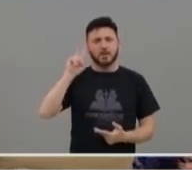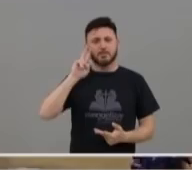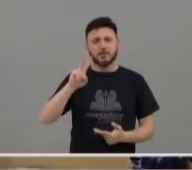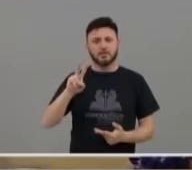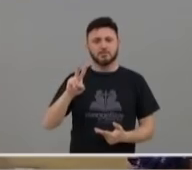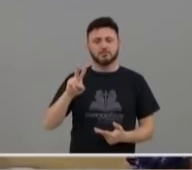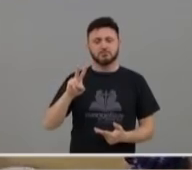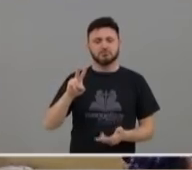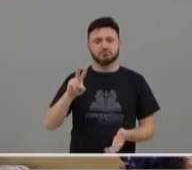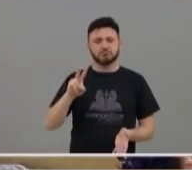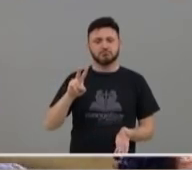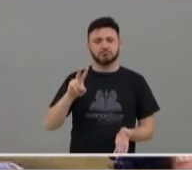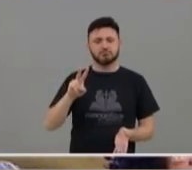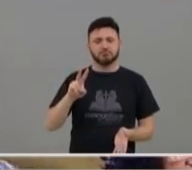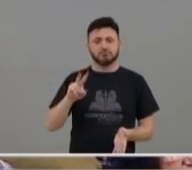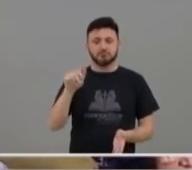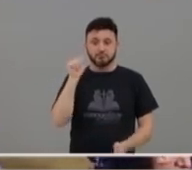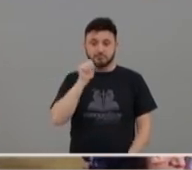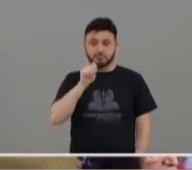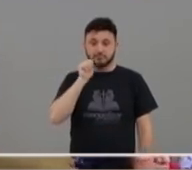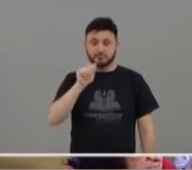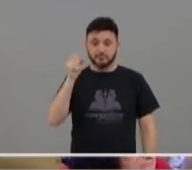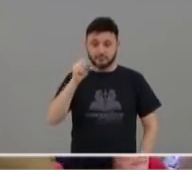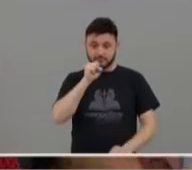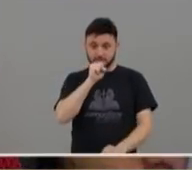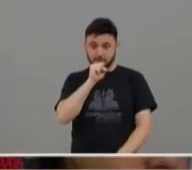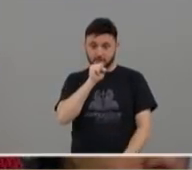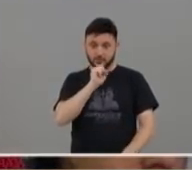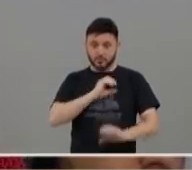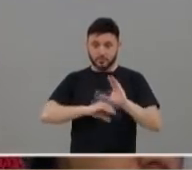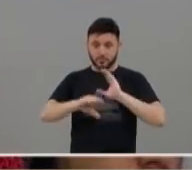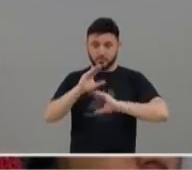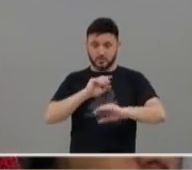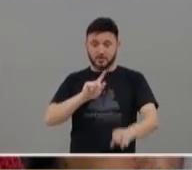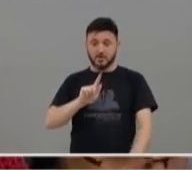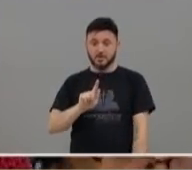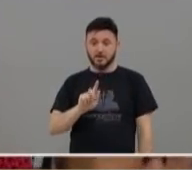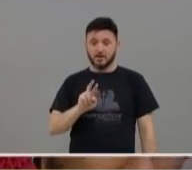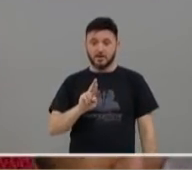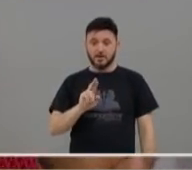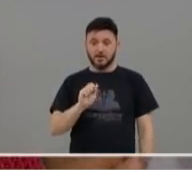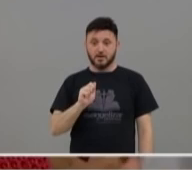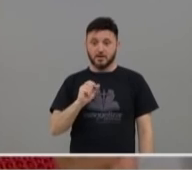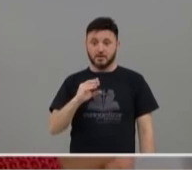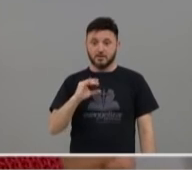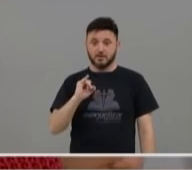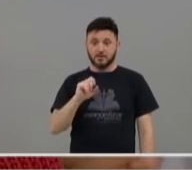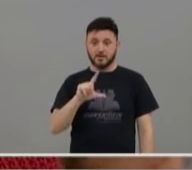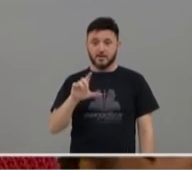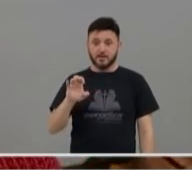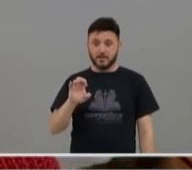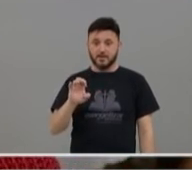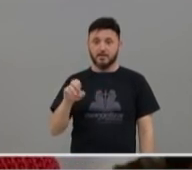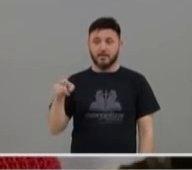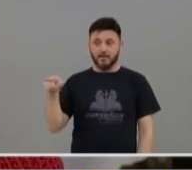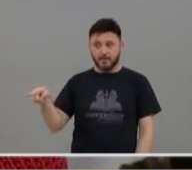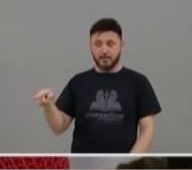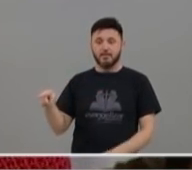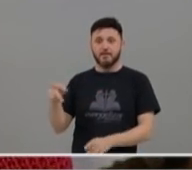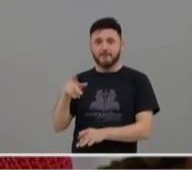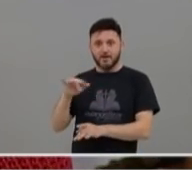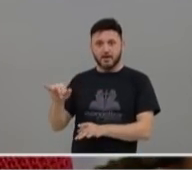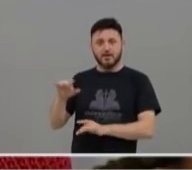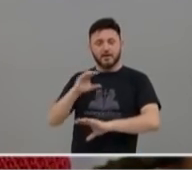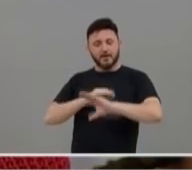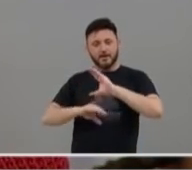Deus, a Graciele, que eu tenho certeza que o Senhor irá falar com você através dessa canção.